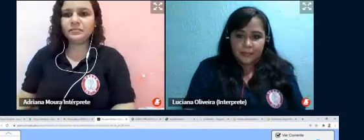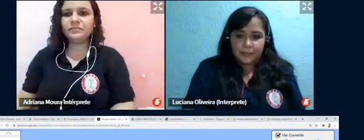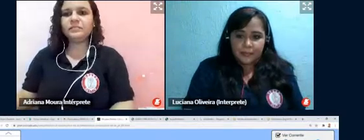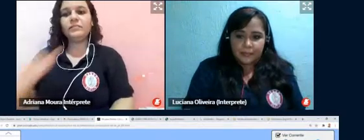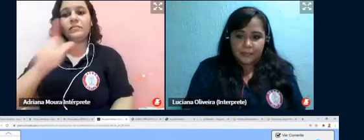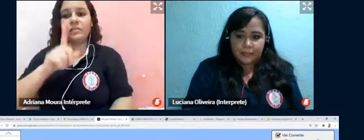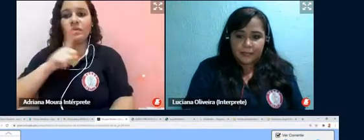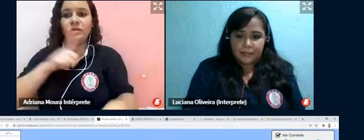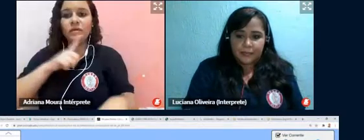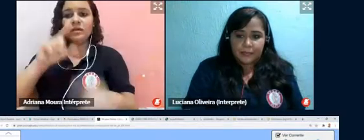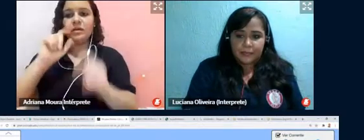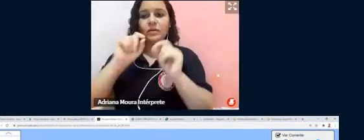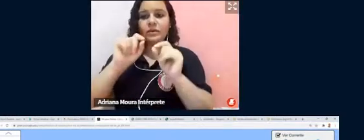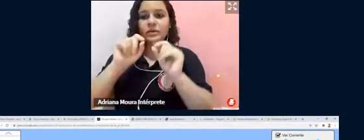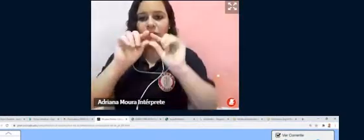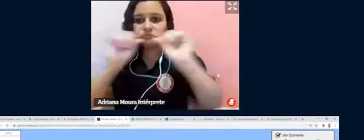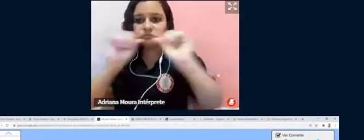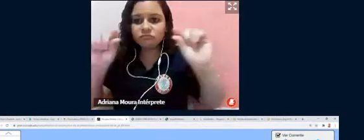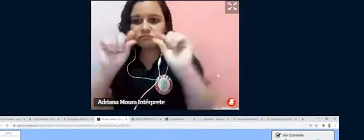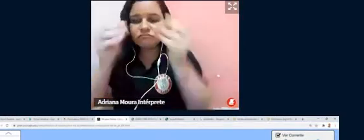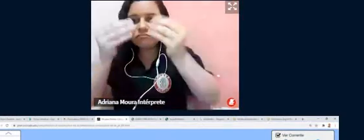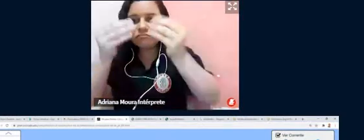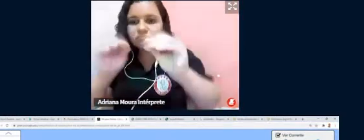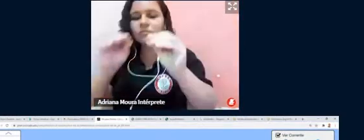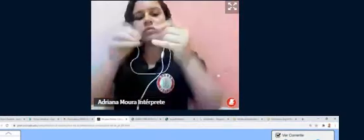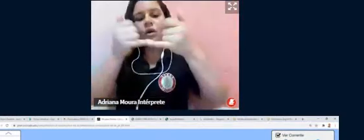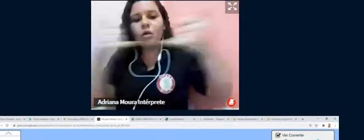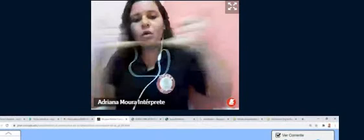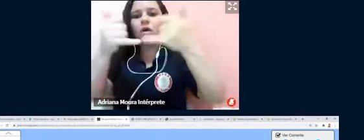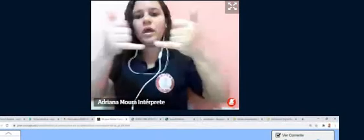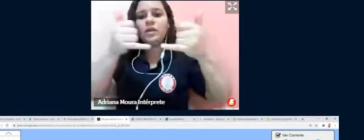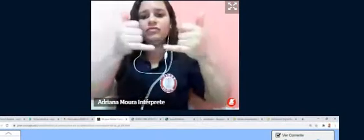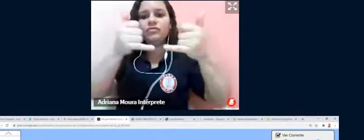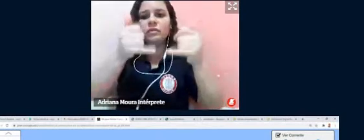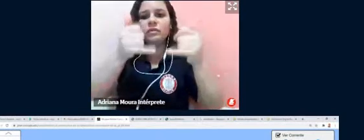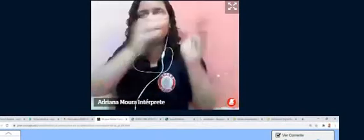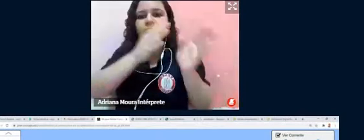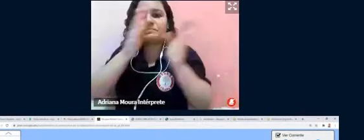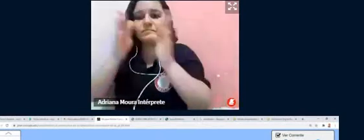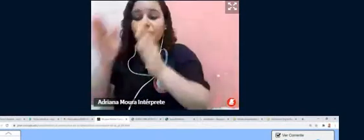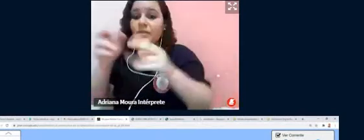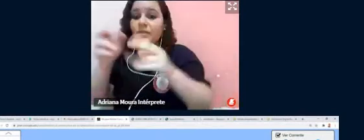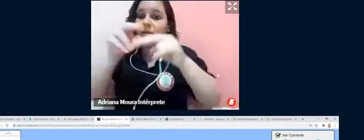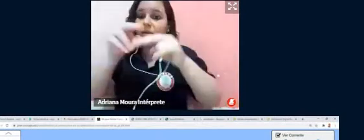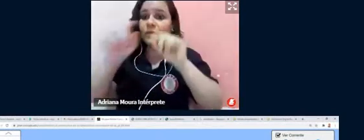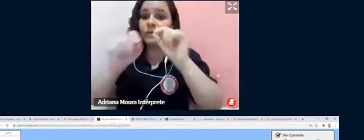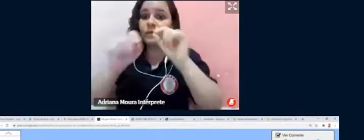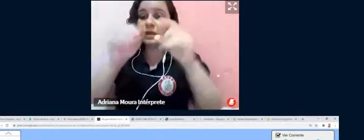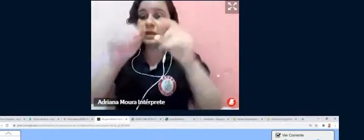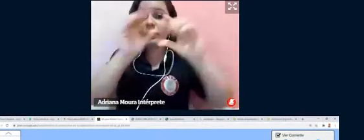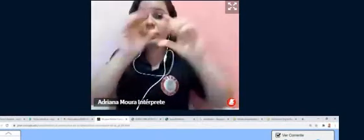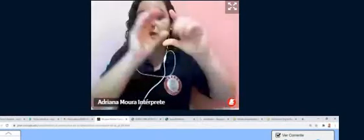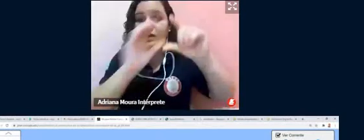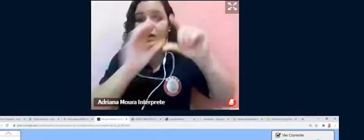bem em circuitos de corrente alternada, e, portanto, esse simulador está bugado, ele não devia funcionar naquele circuito,